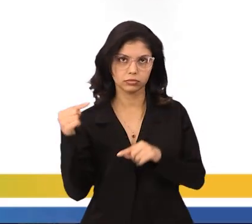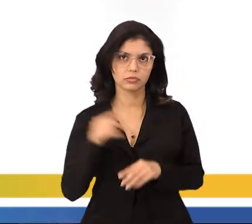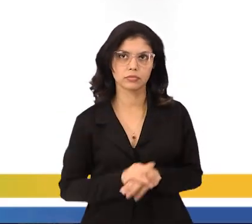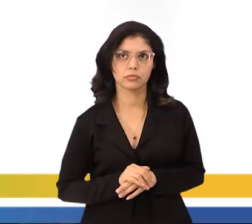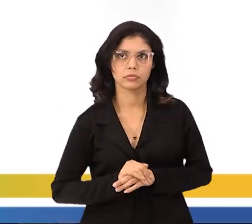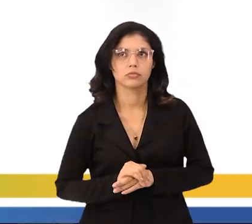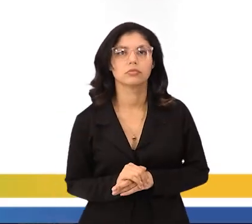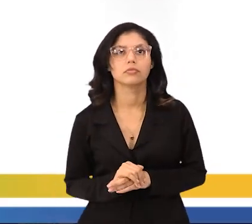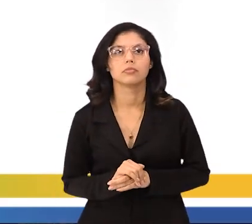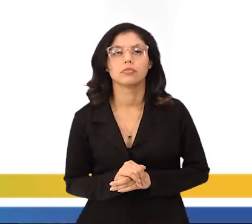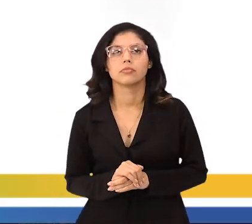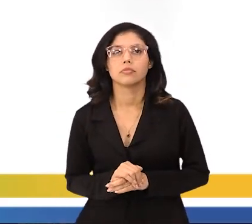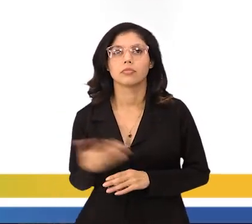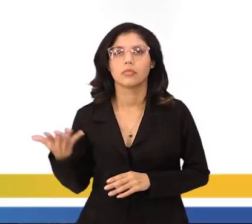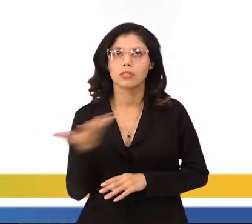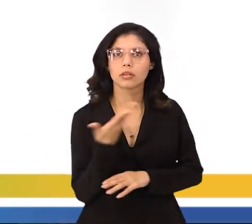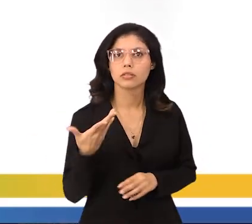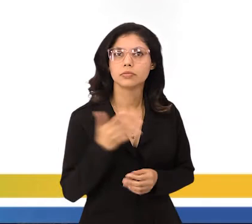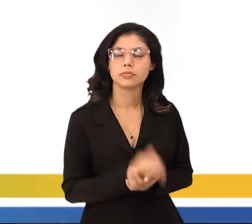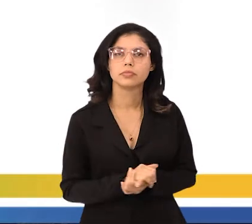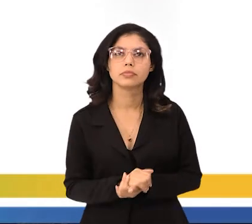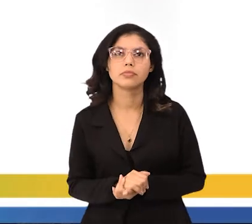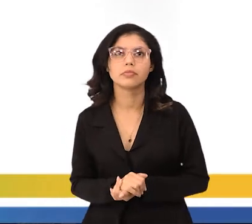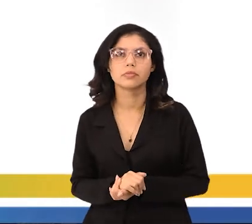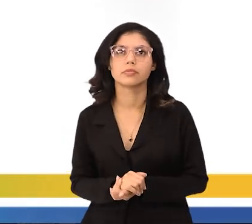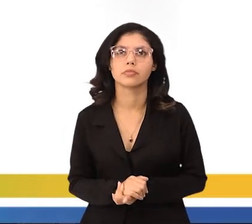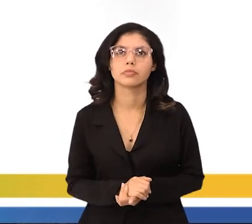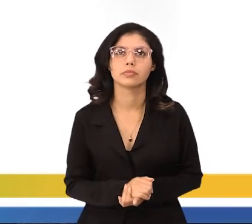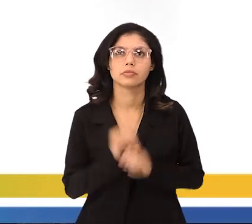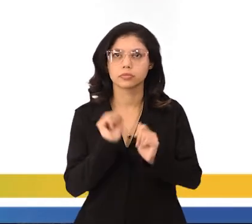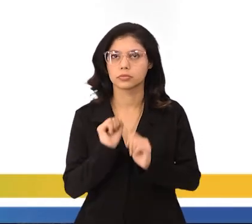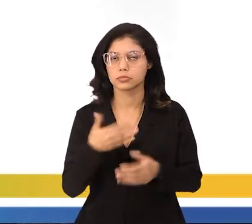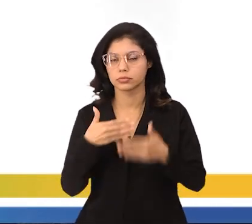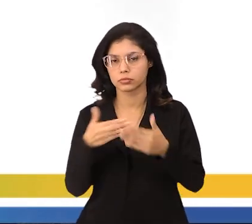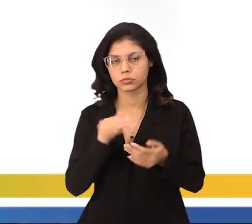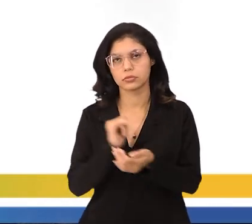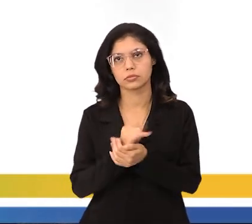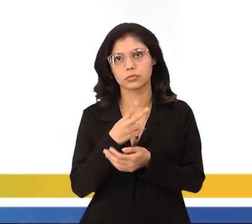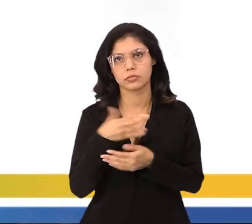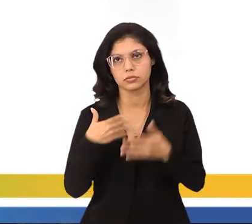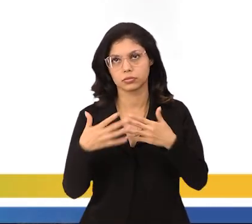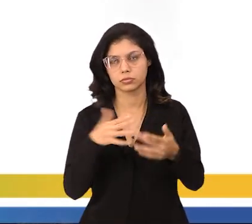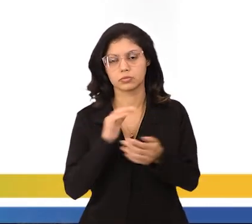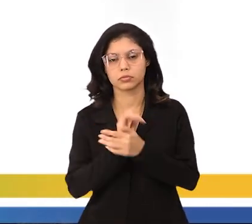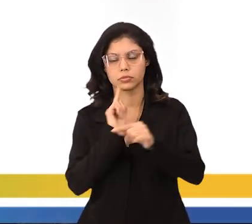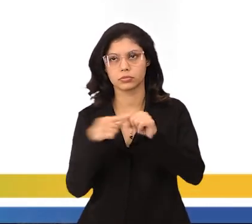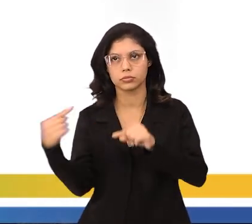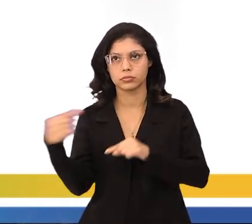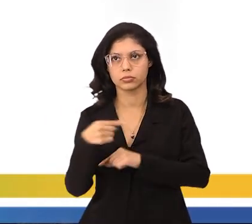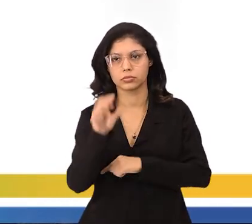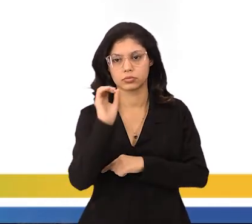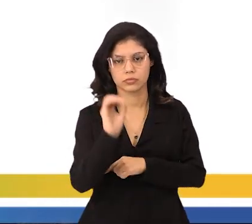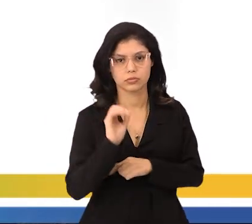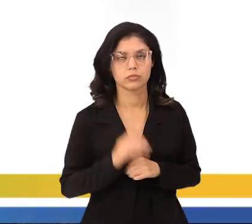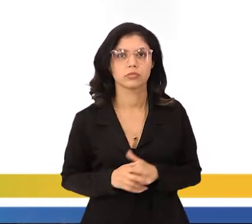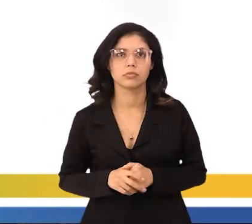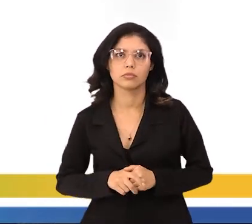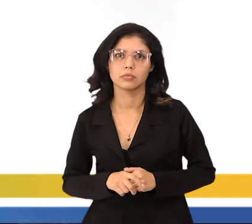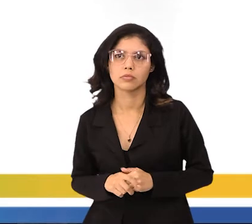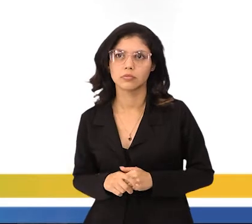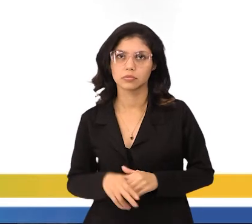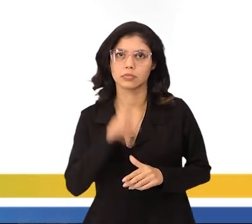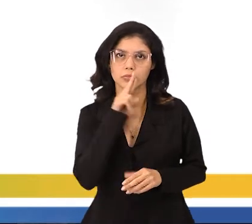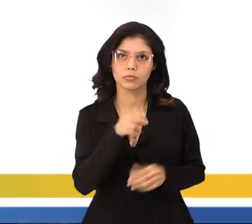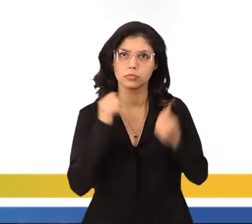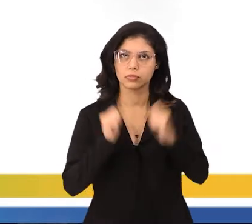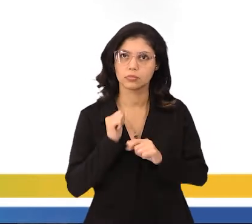né? Então, a base da potência pode ser um número inteiro qualquer. Ele pode ser positivo, negativo. E para calcular